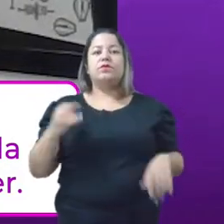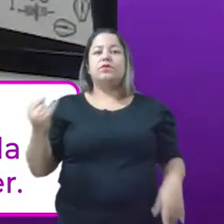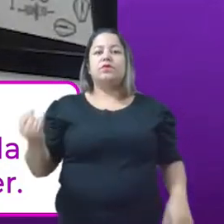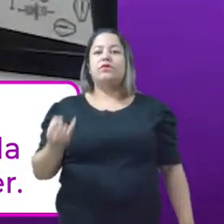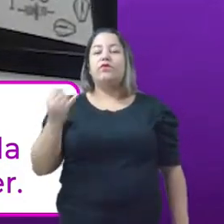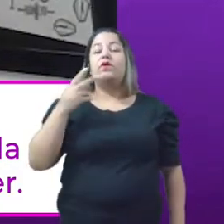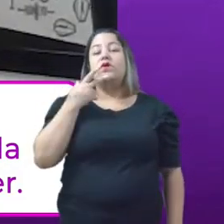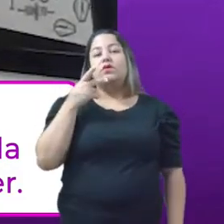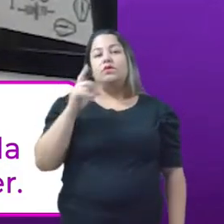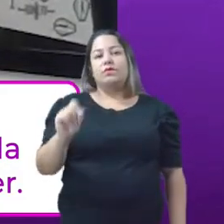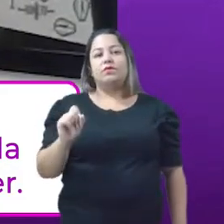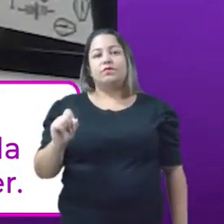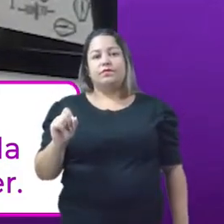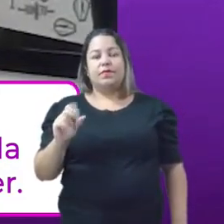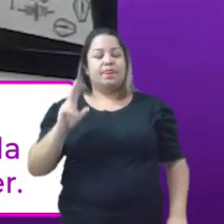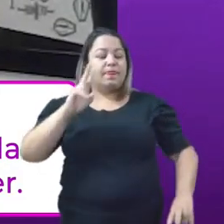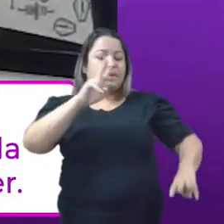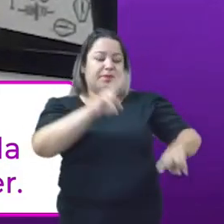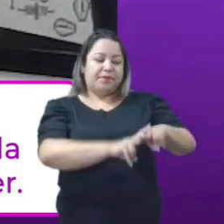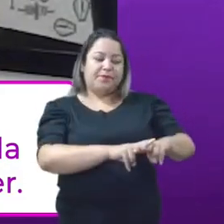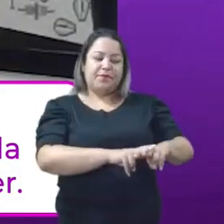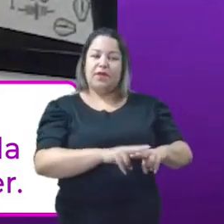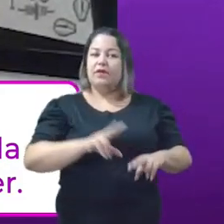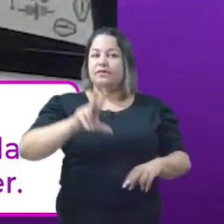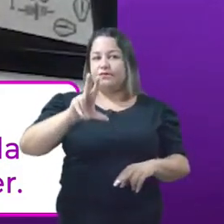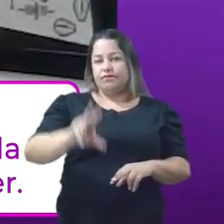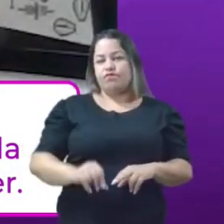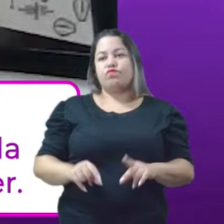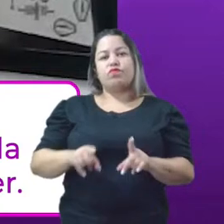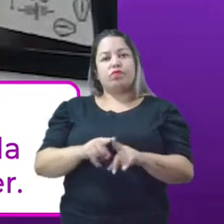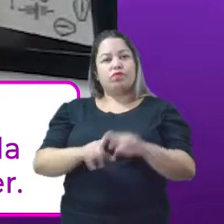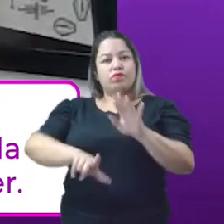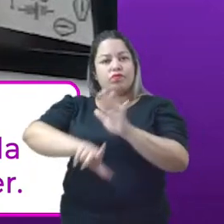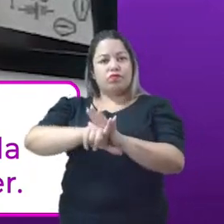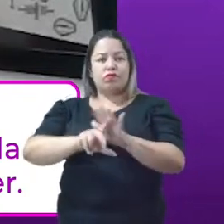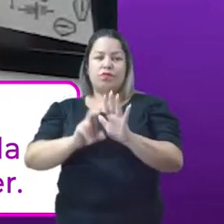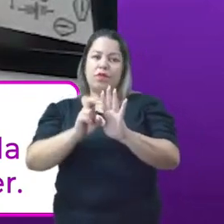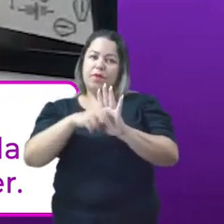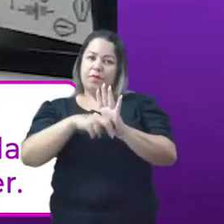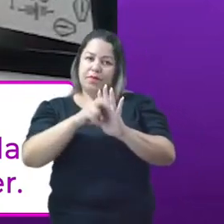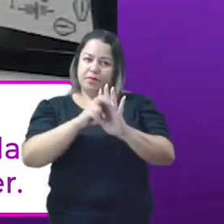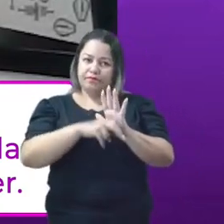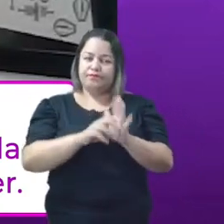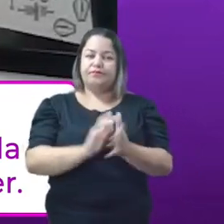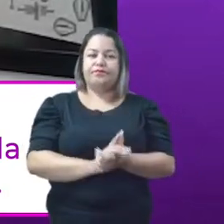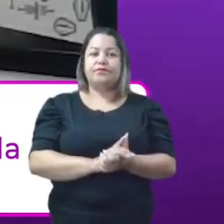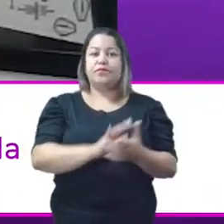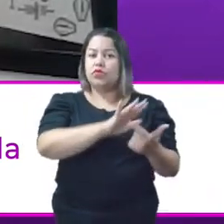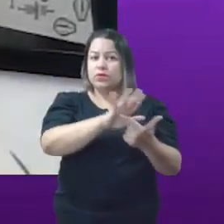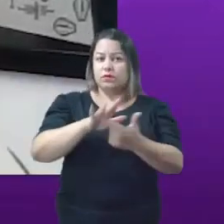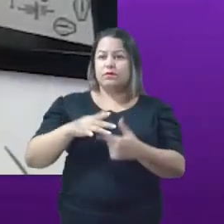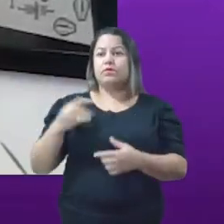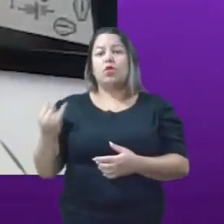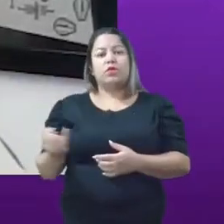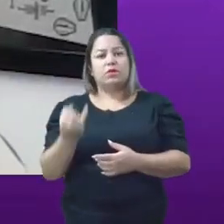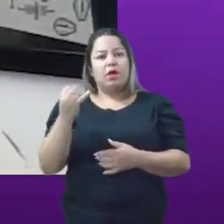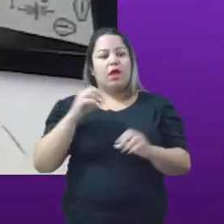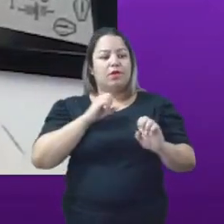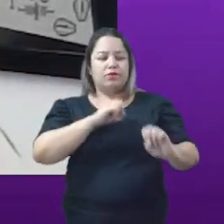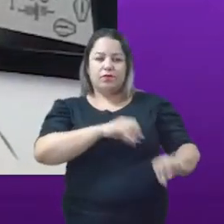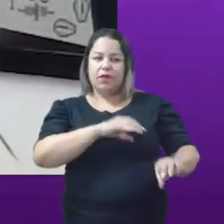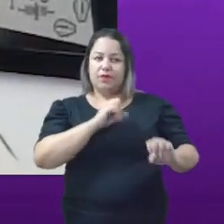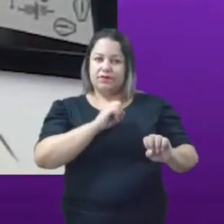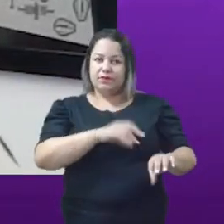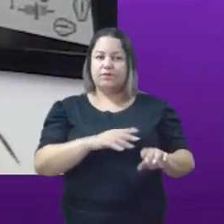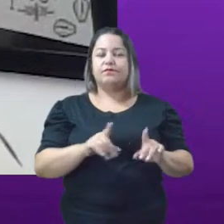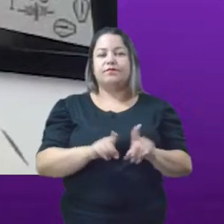que apenas a punição da prisão, ela não é o suficiente. A própria Lei Maria da Penha mostra isso. É fundamental a educação.